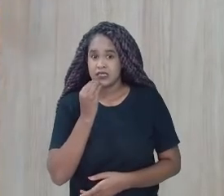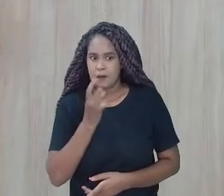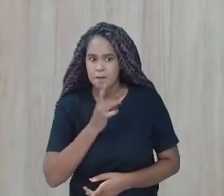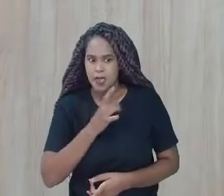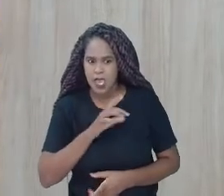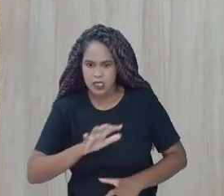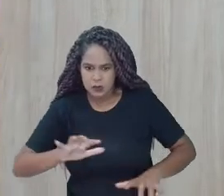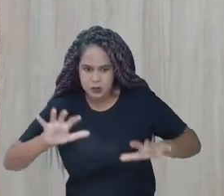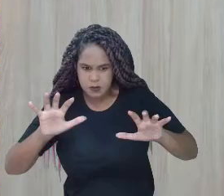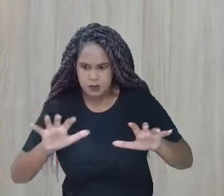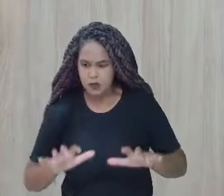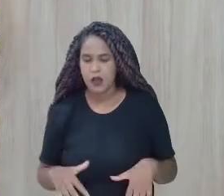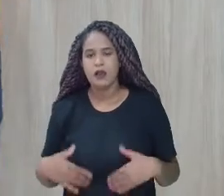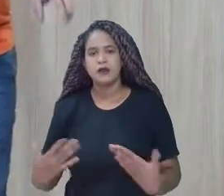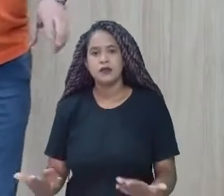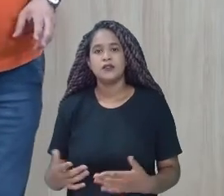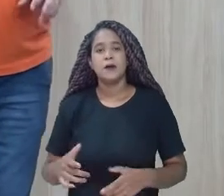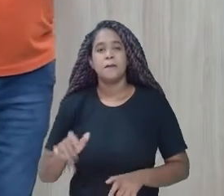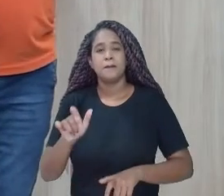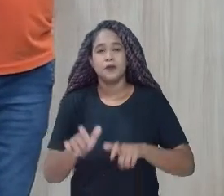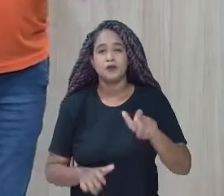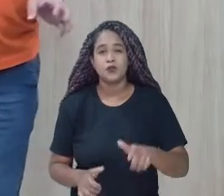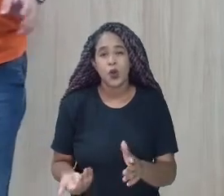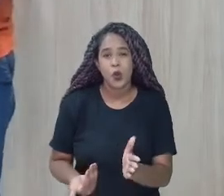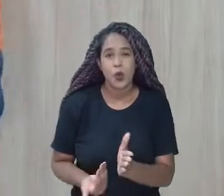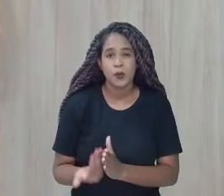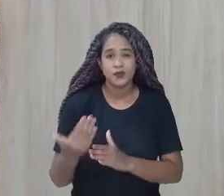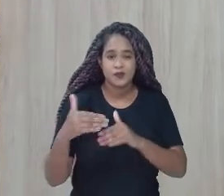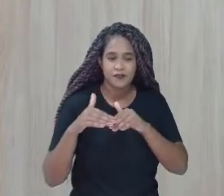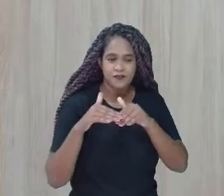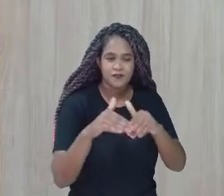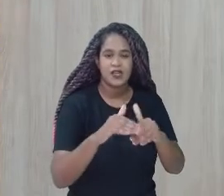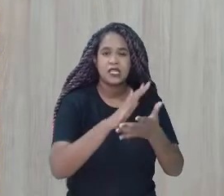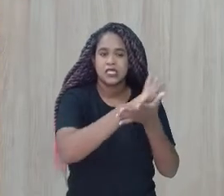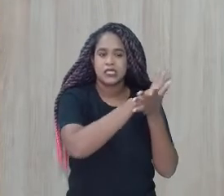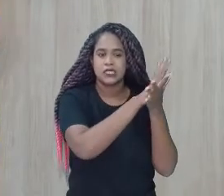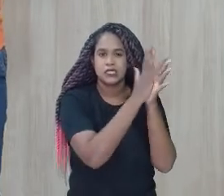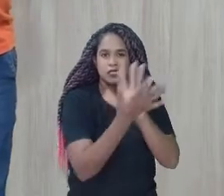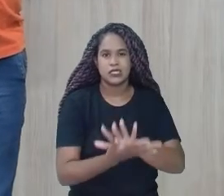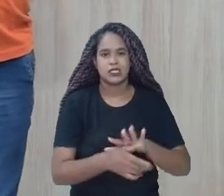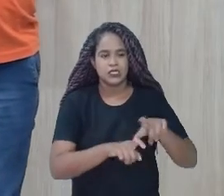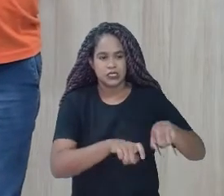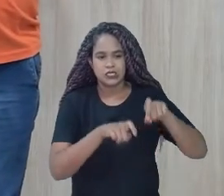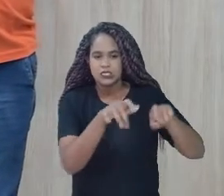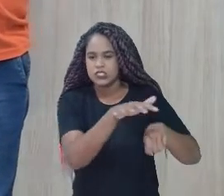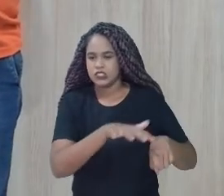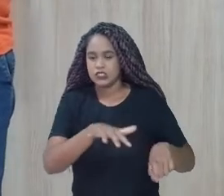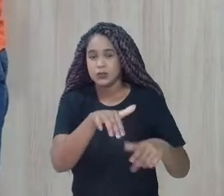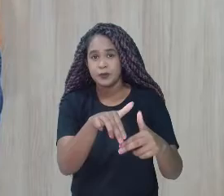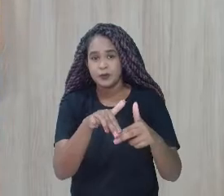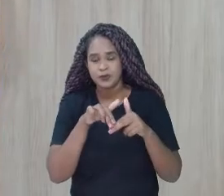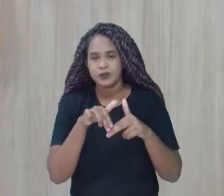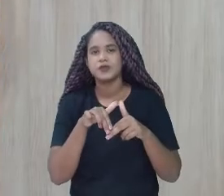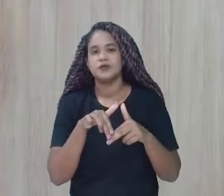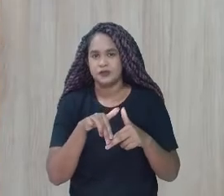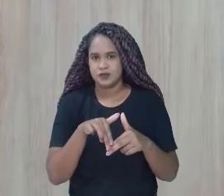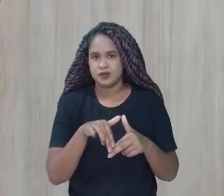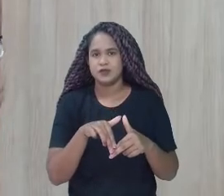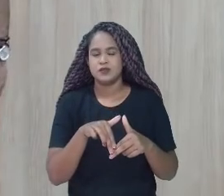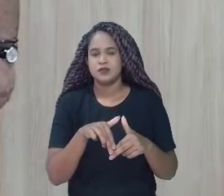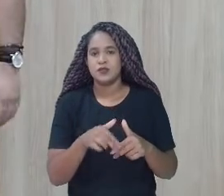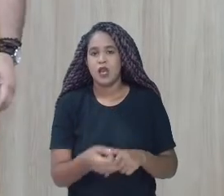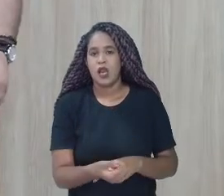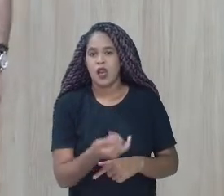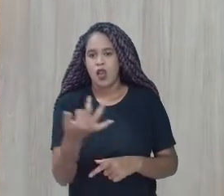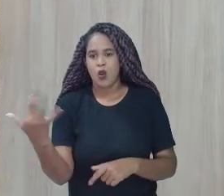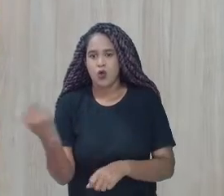começou a invadir também os engenhos e destruir grande parte desses engenhos, certo? E isso levou, por exemplo, a uma grande fuga, né,